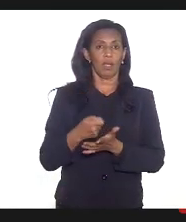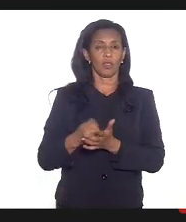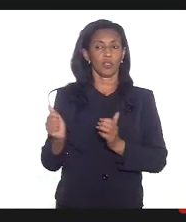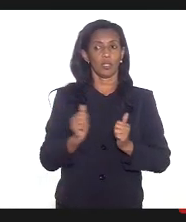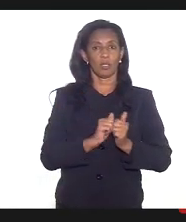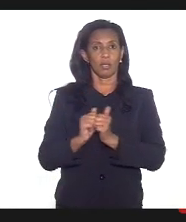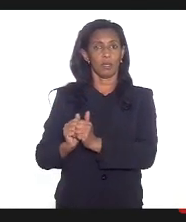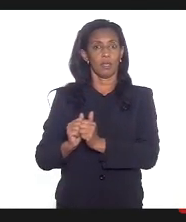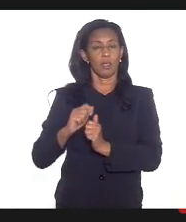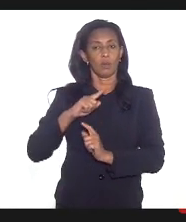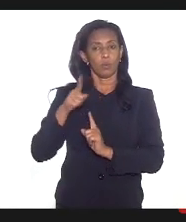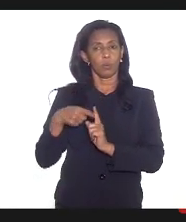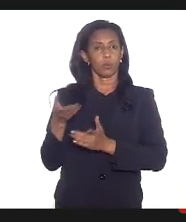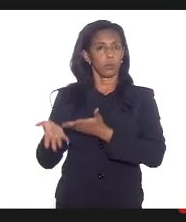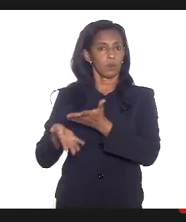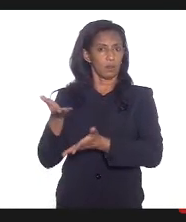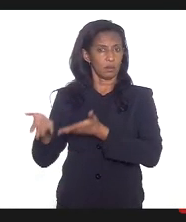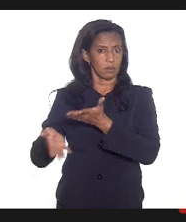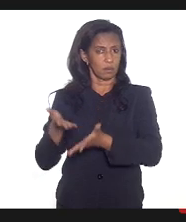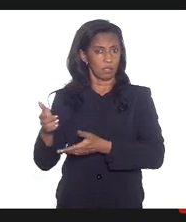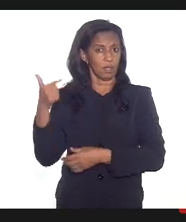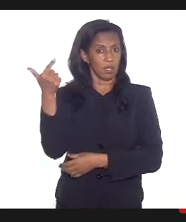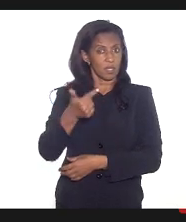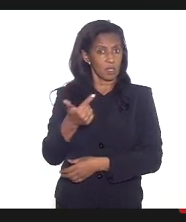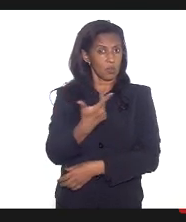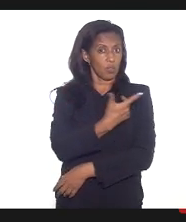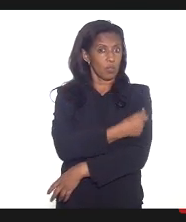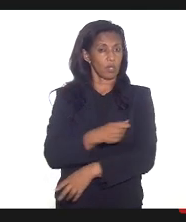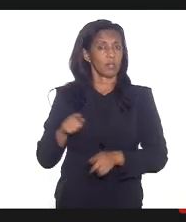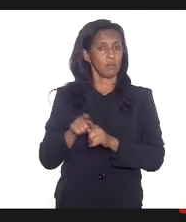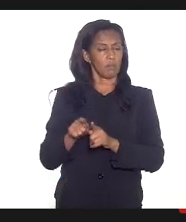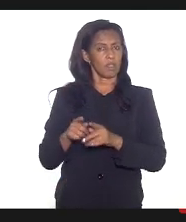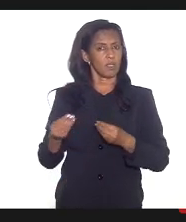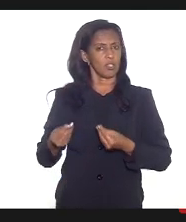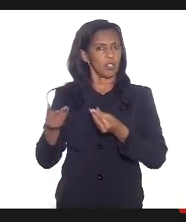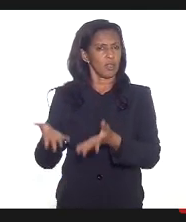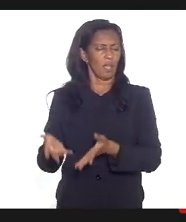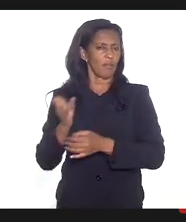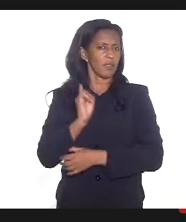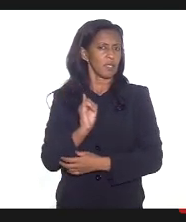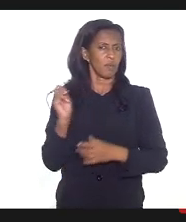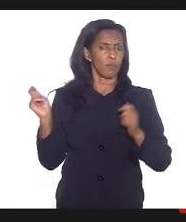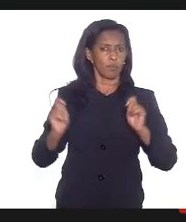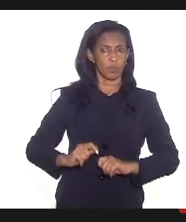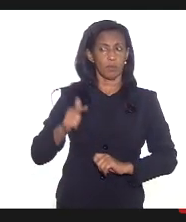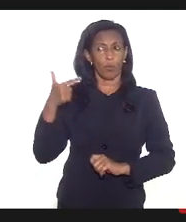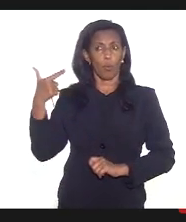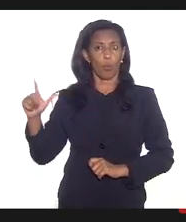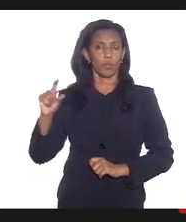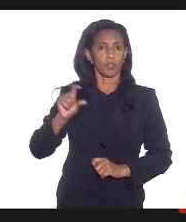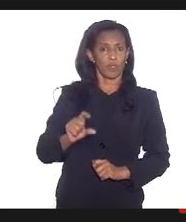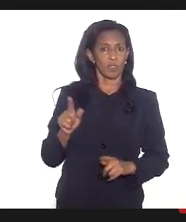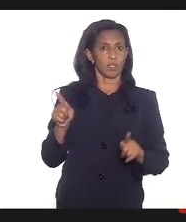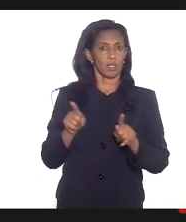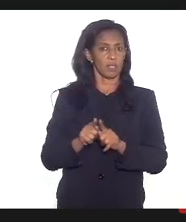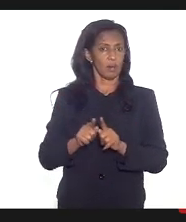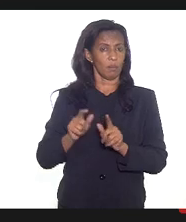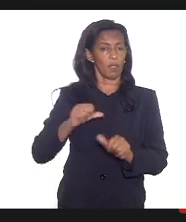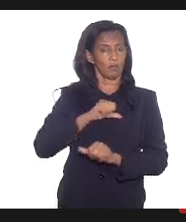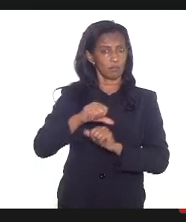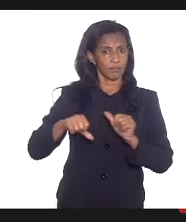acompanhamento do pré-natal garantir que a segunda dose seja também apertada Se possível com outras vacinas nesse momento